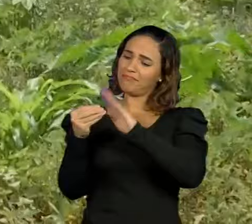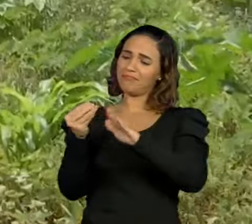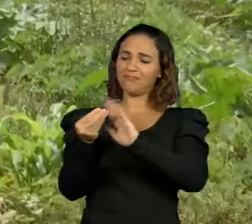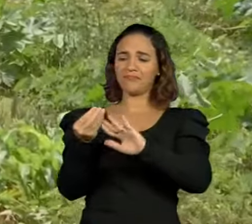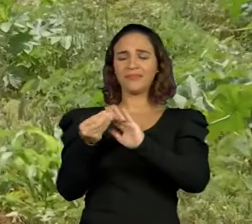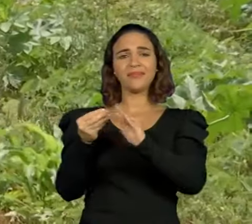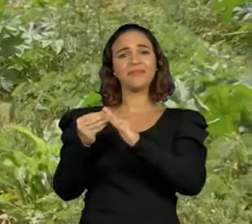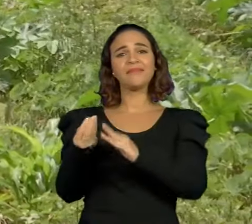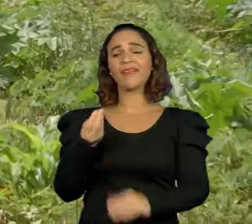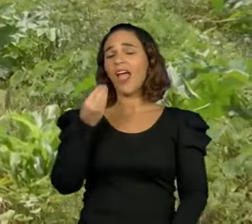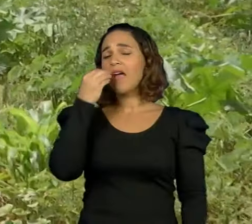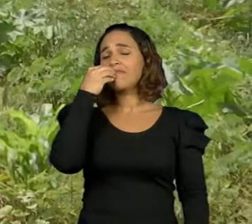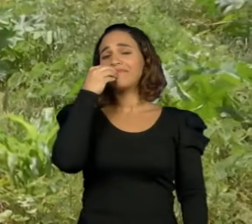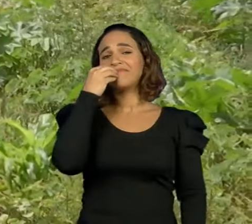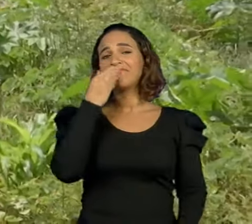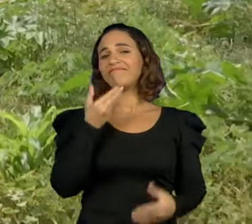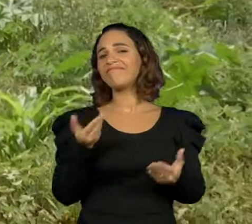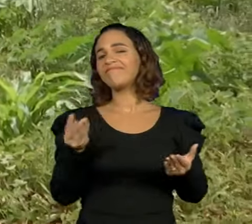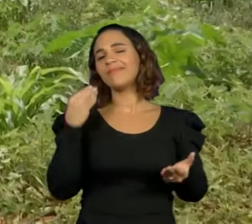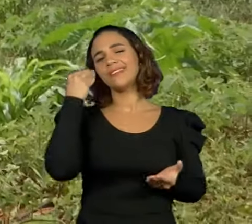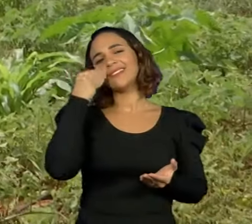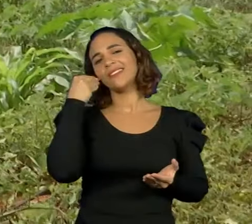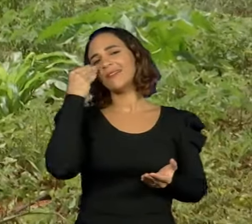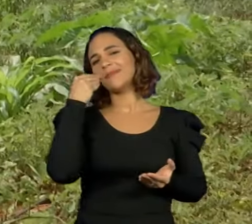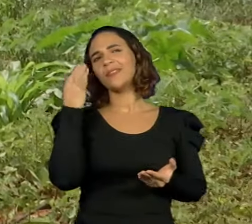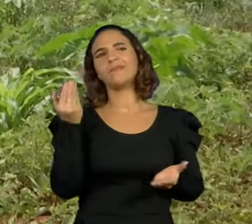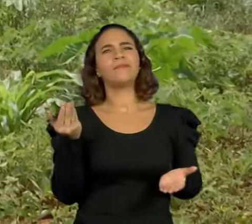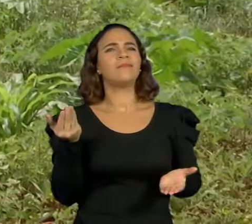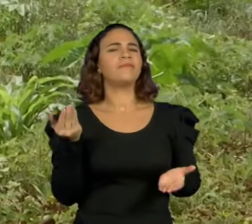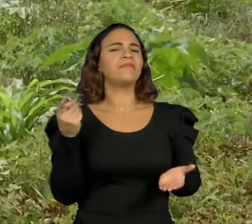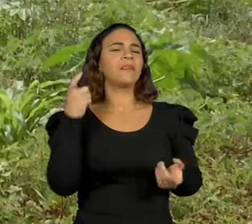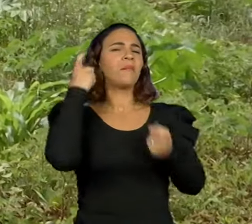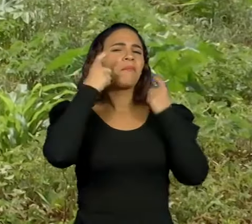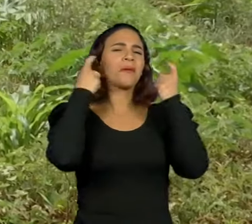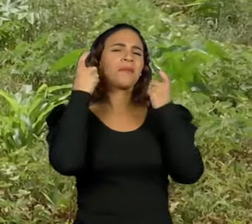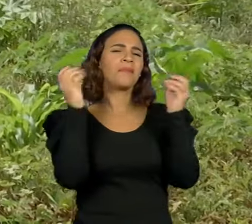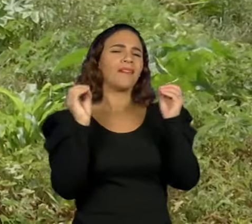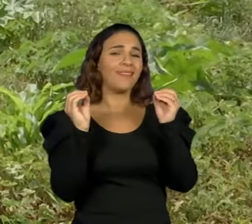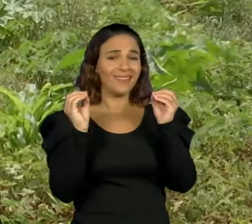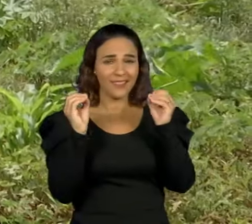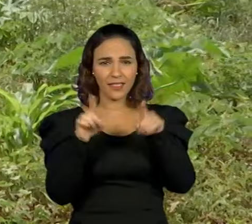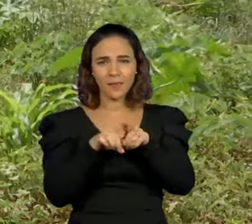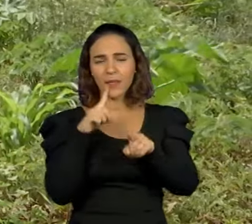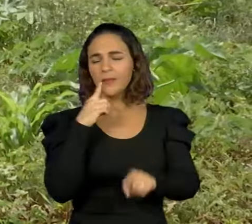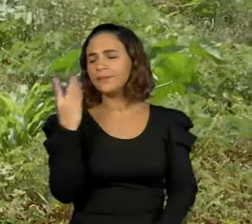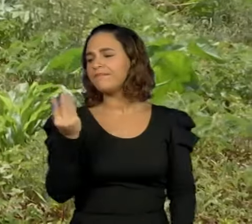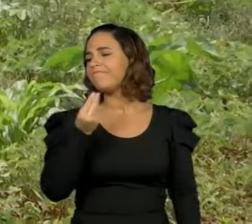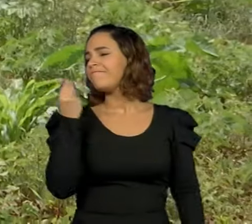só tira um pouquinho da terra e experimentar, sem nenhuma preocupação. E claro, o